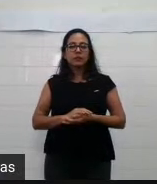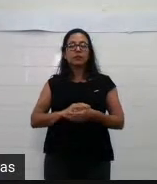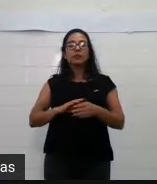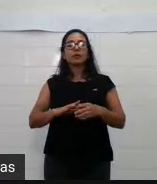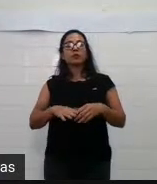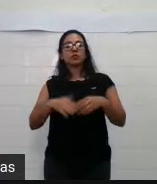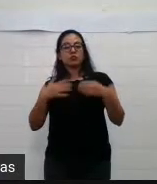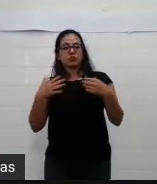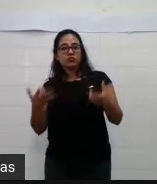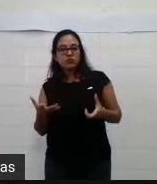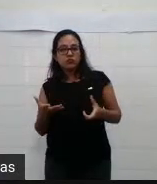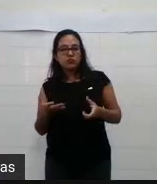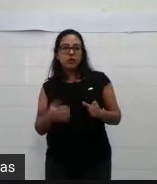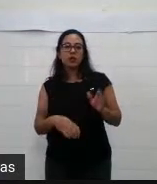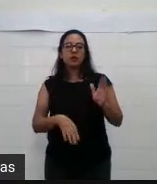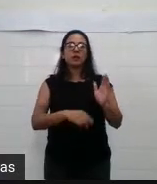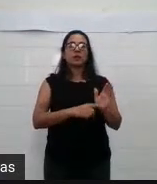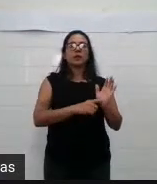de sexo,